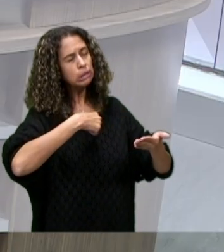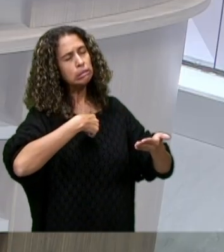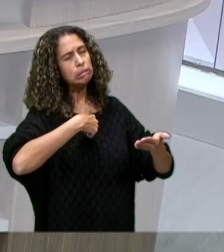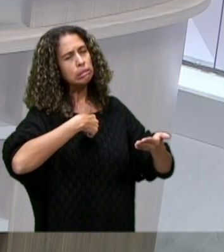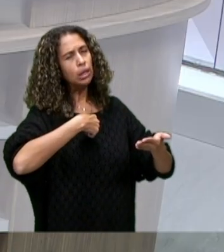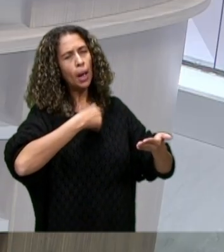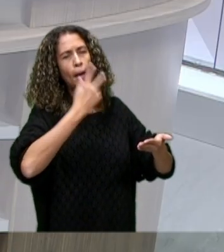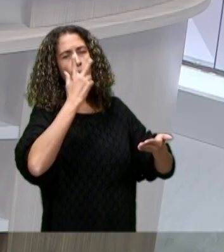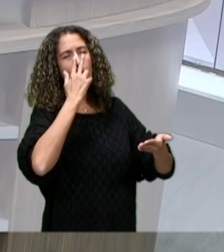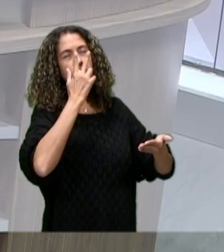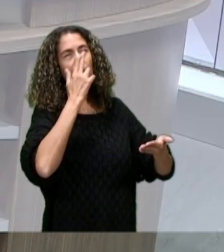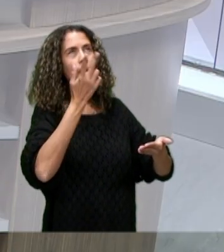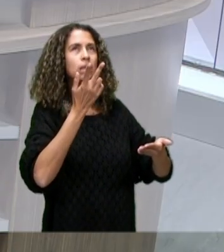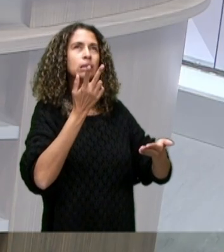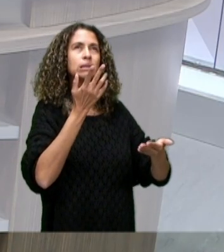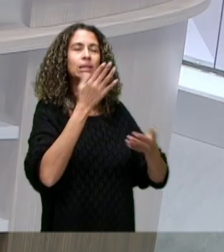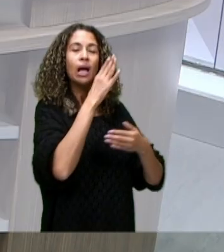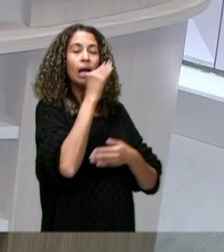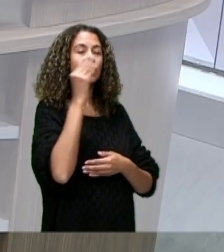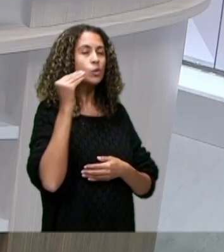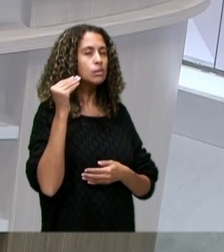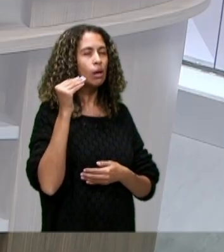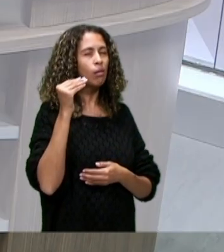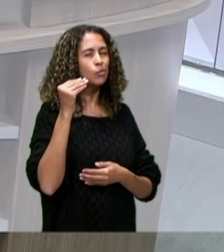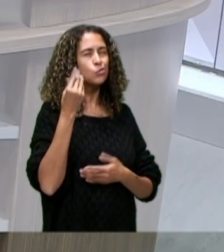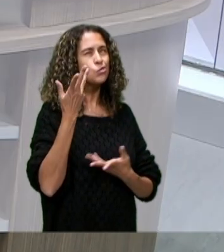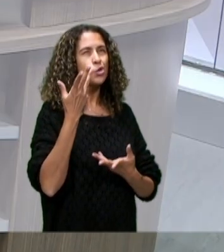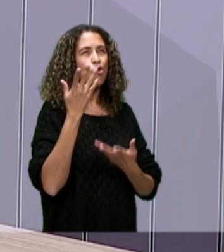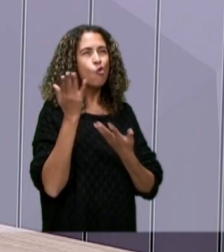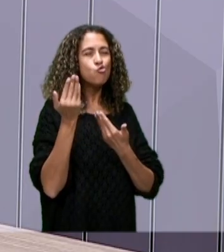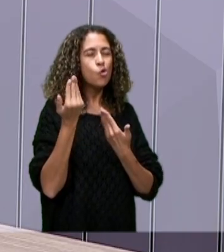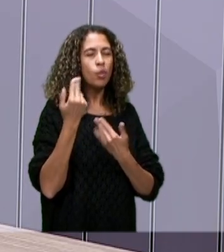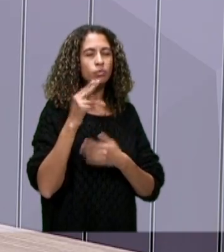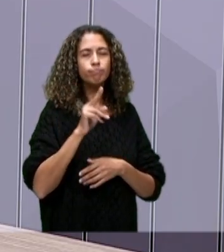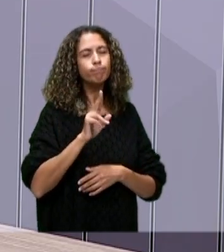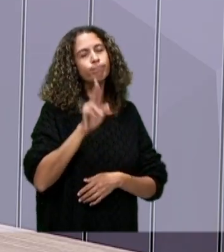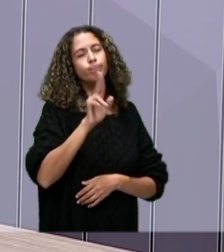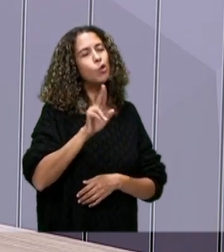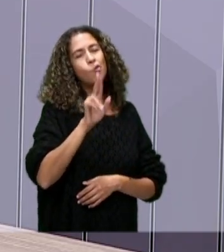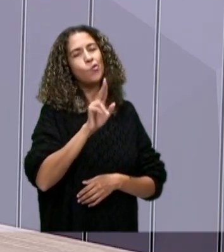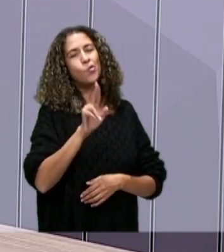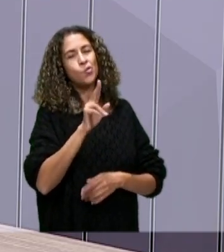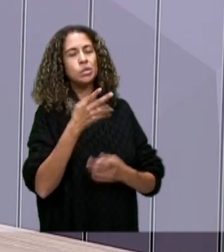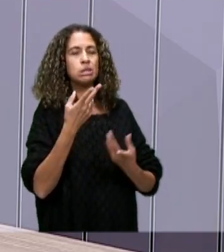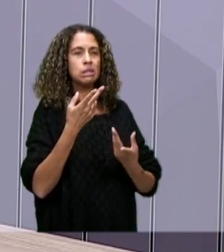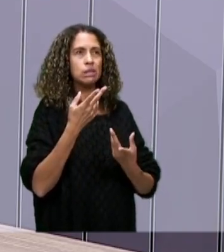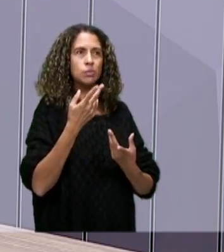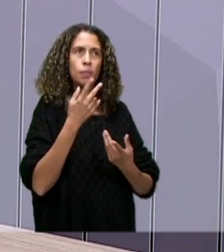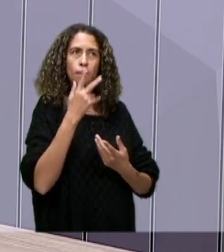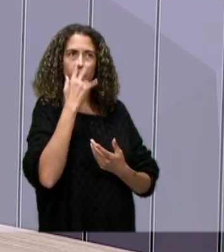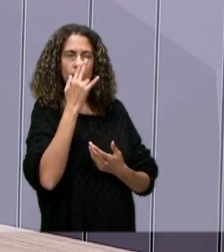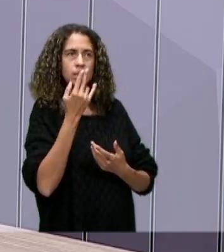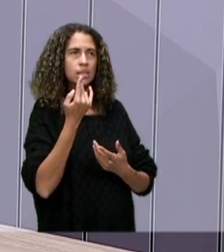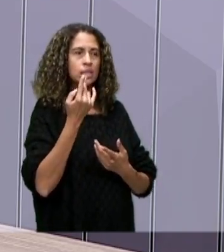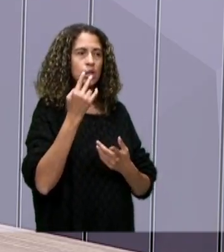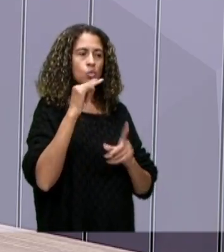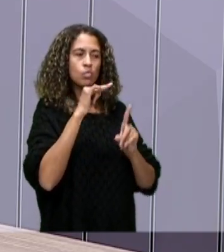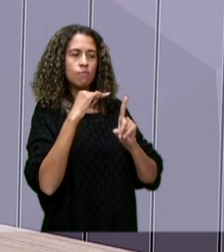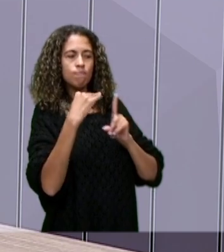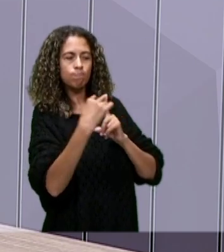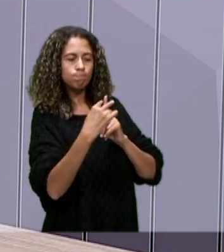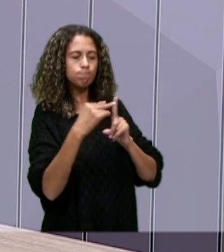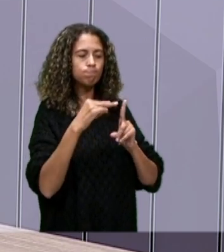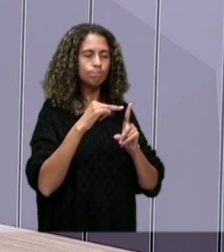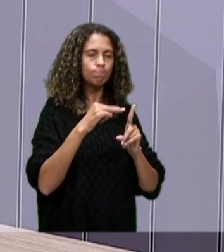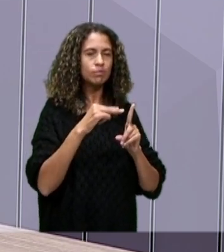parece que adolescente não muda, né? Sim. Algumas coisas, incertezas, jeito de olhar, de se